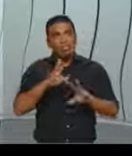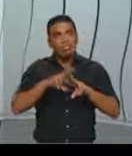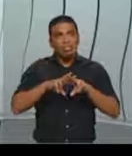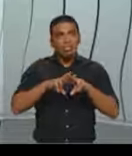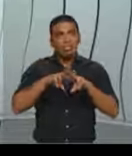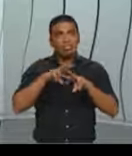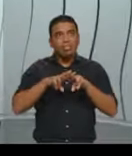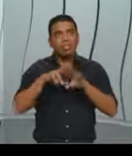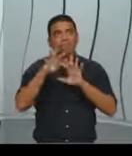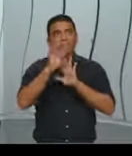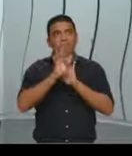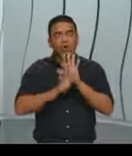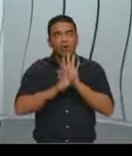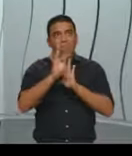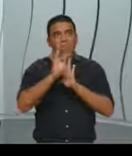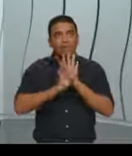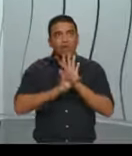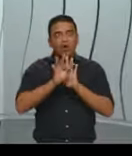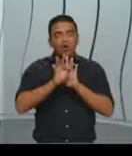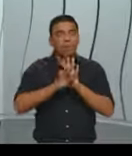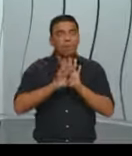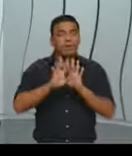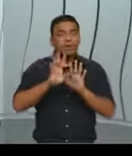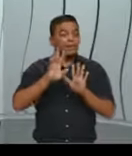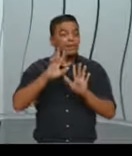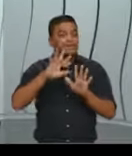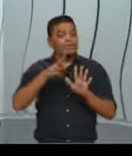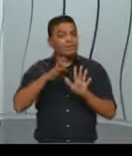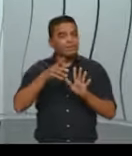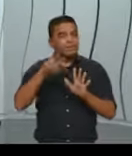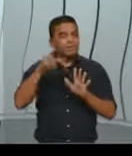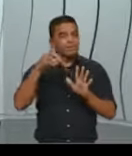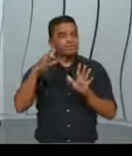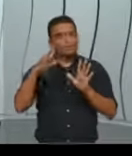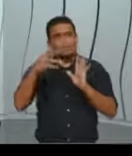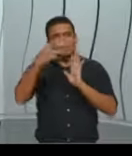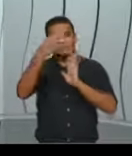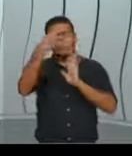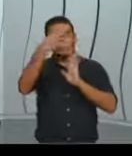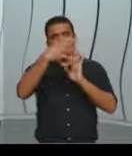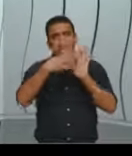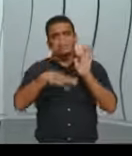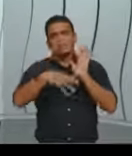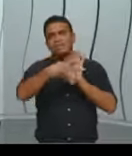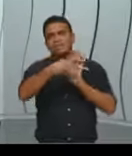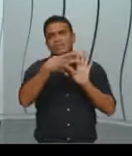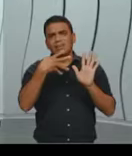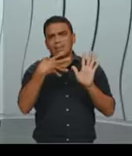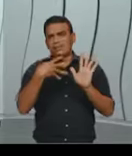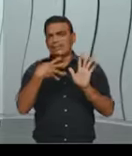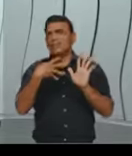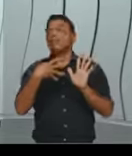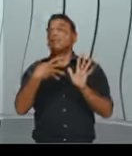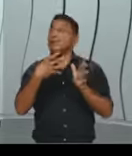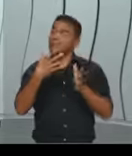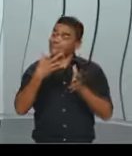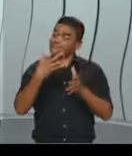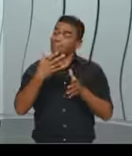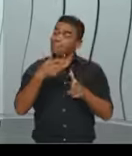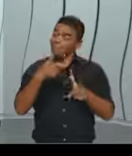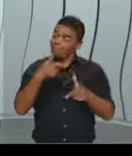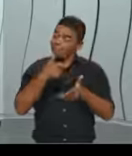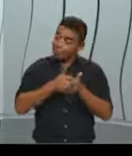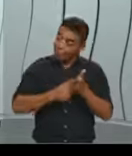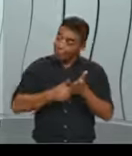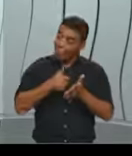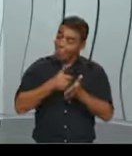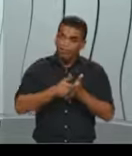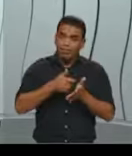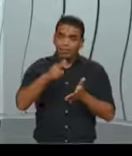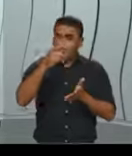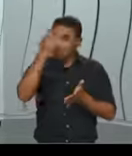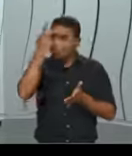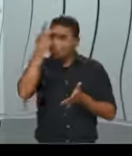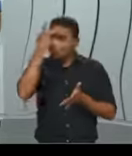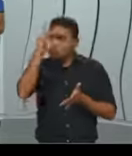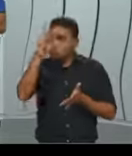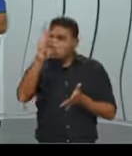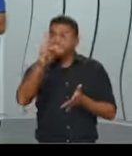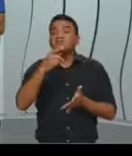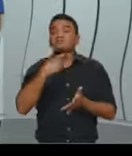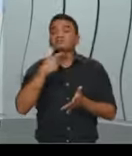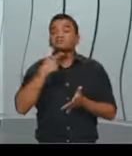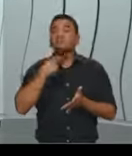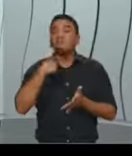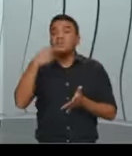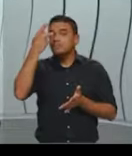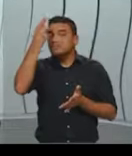agarrado com a fórmula, mas você pode deduzir. Através do diagrama de árvores, vai dar mais trabalho. Mas se é o mais fácil para você, não